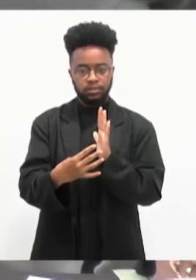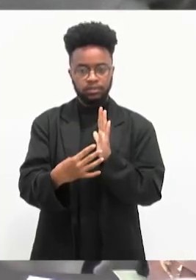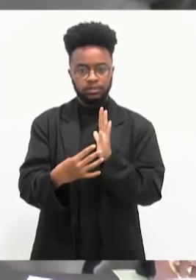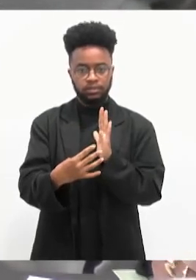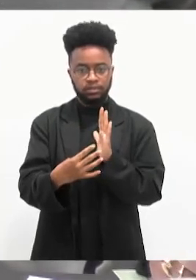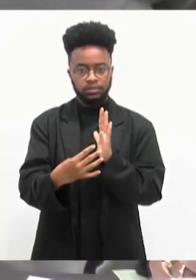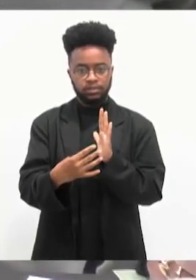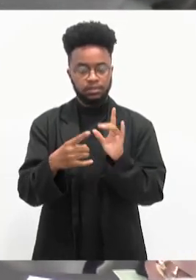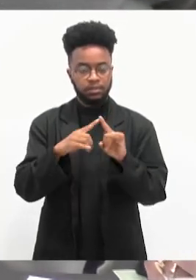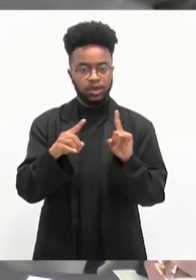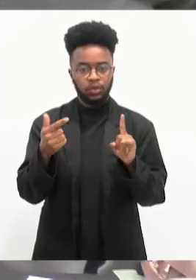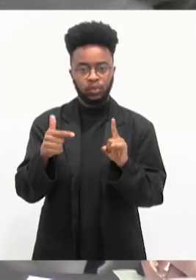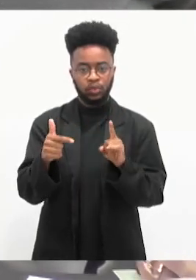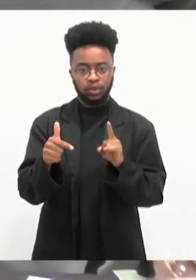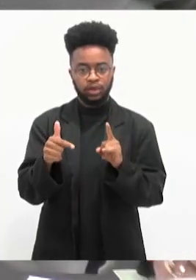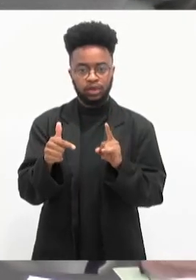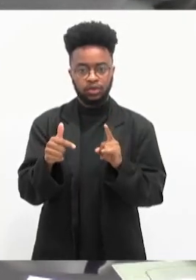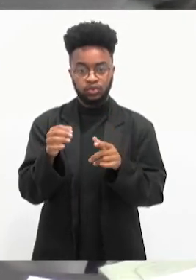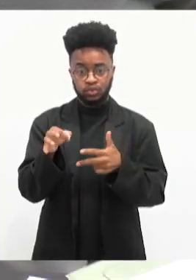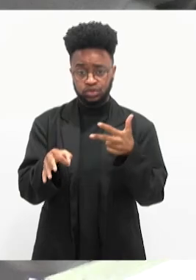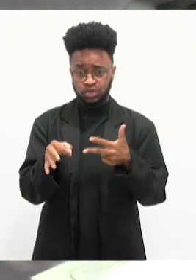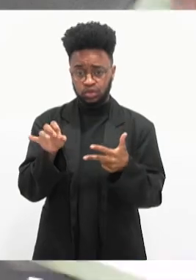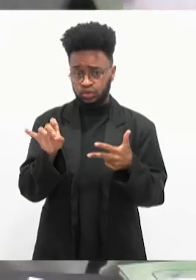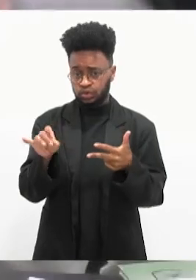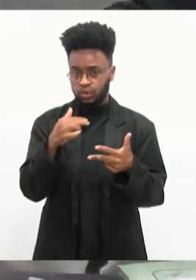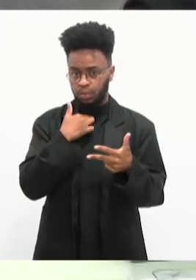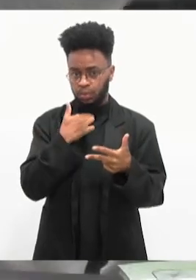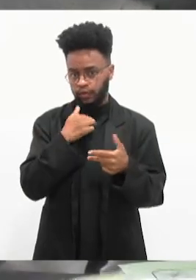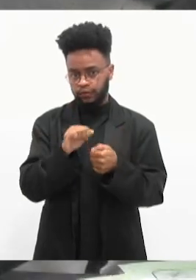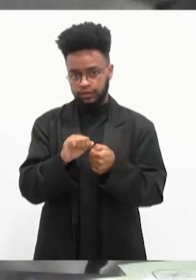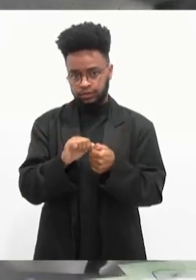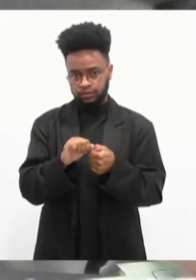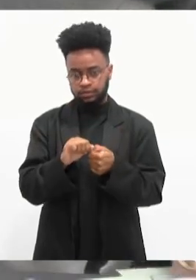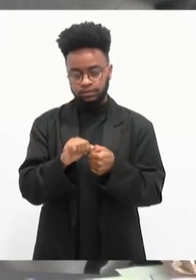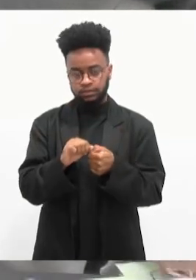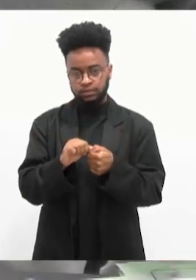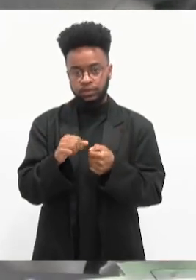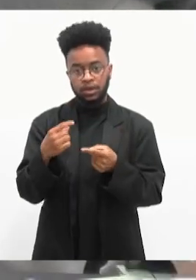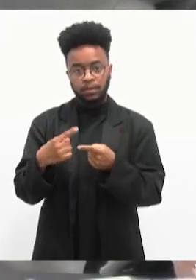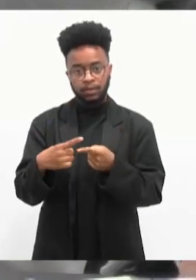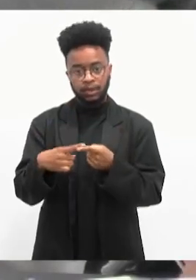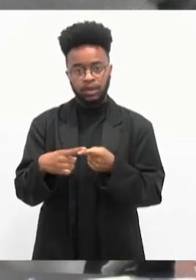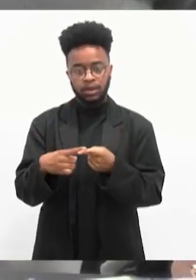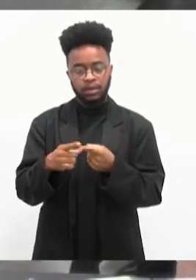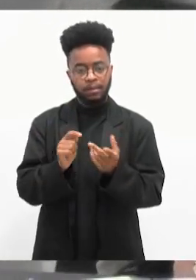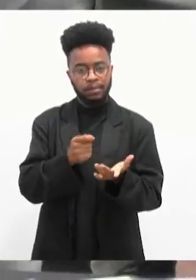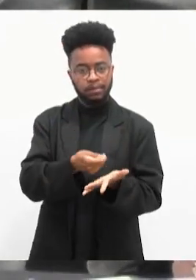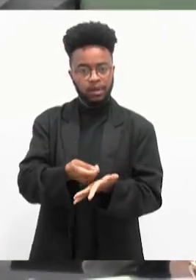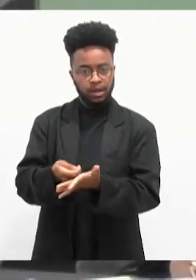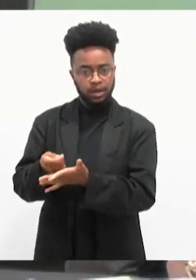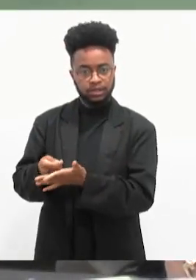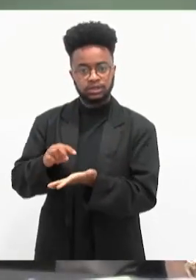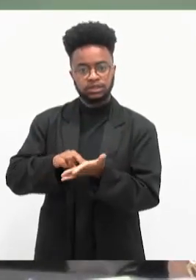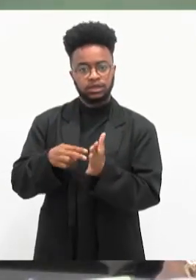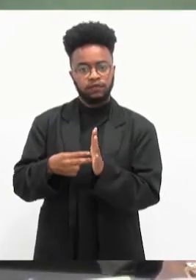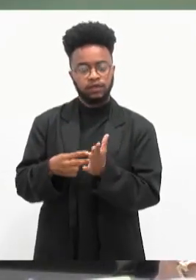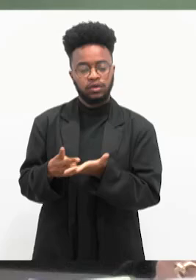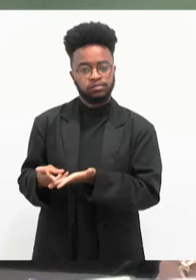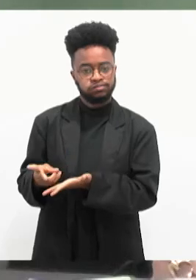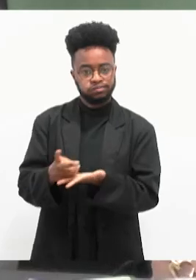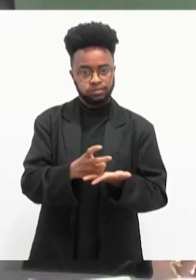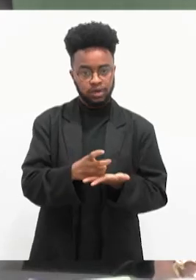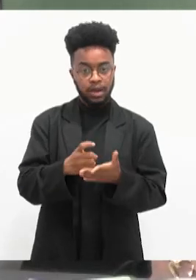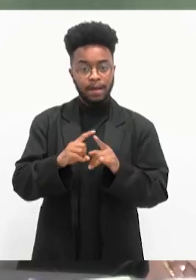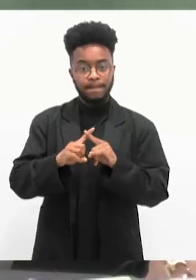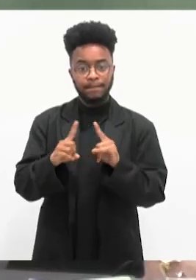sem a assinatura, o Judiciário sozinho não o pode, porque custas e emolumentos é tributo. Mas a